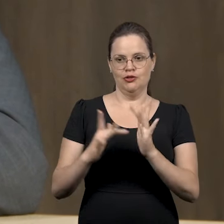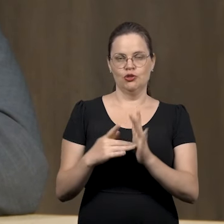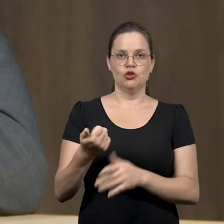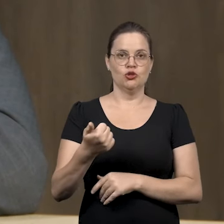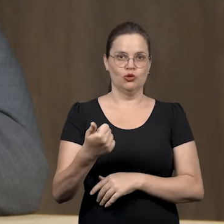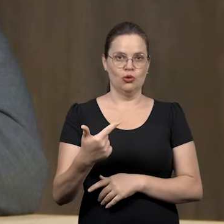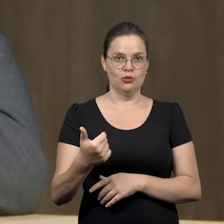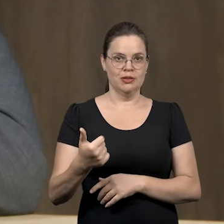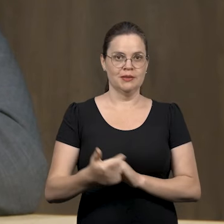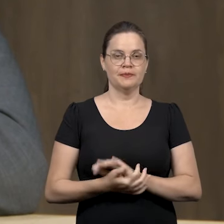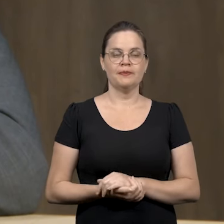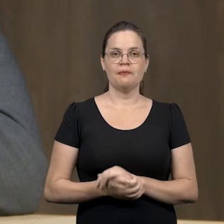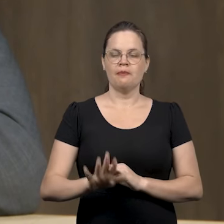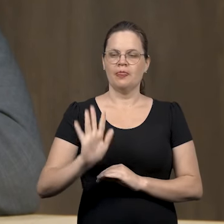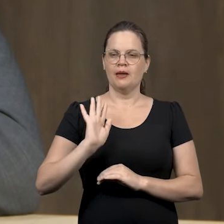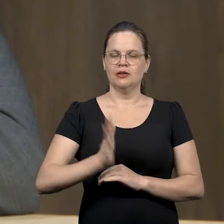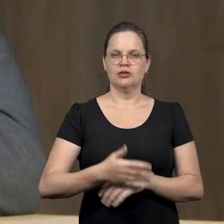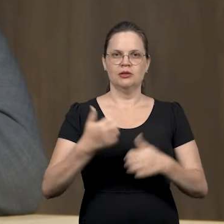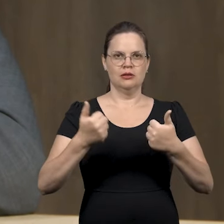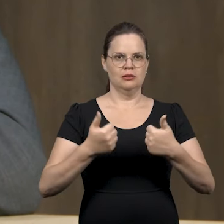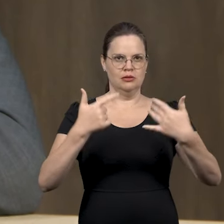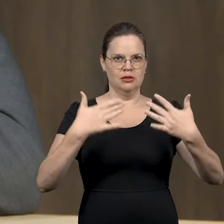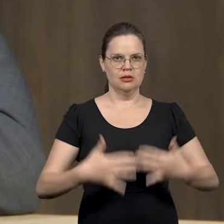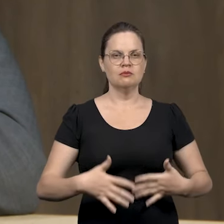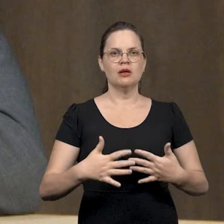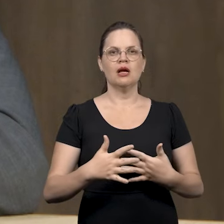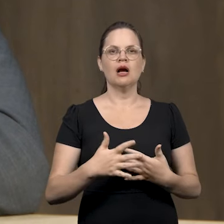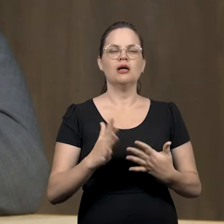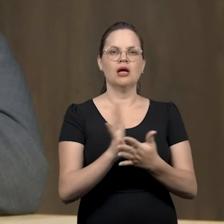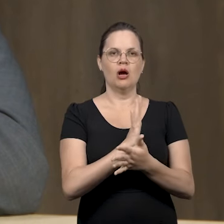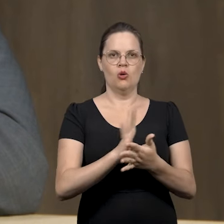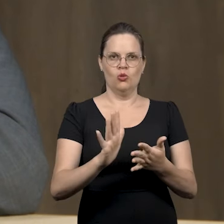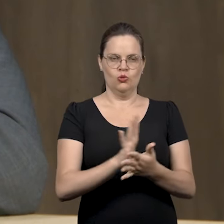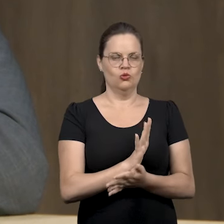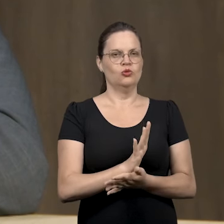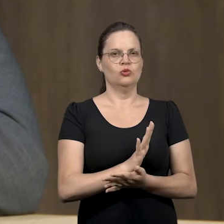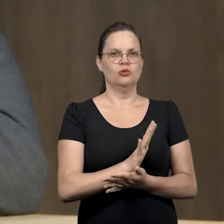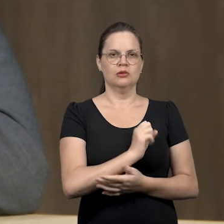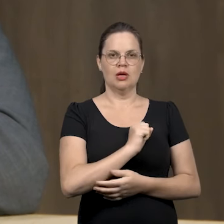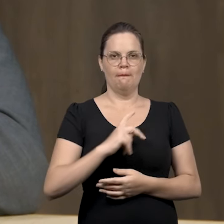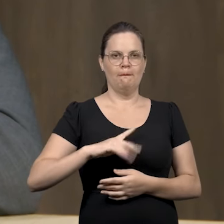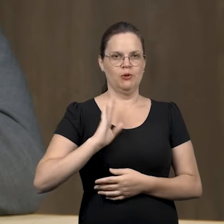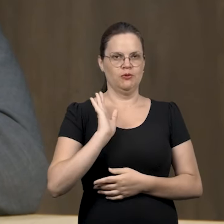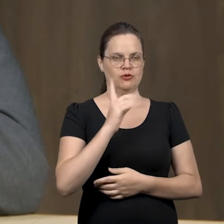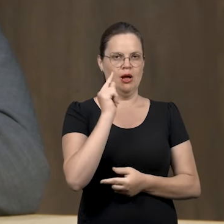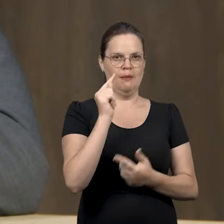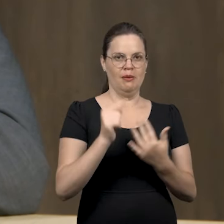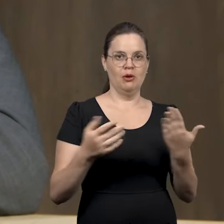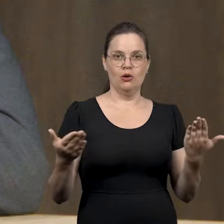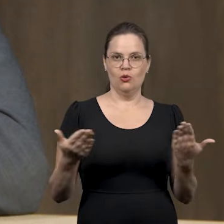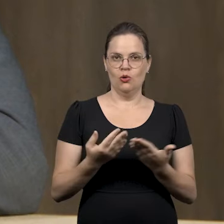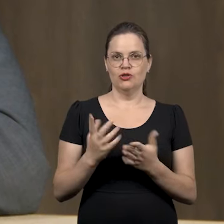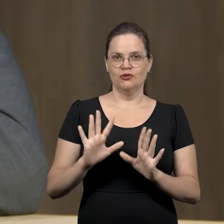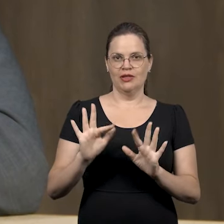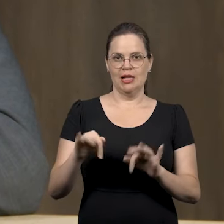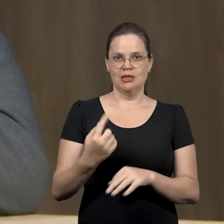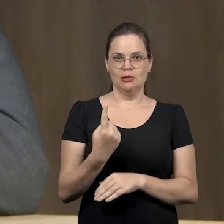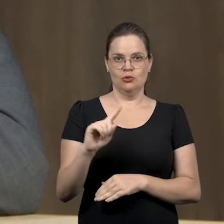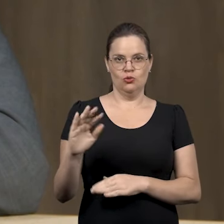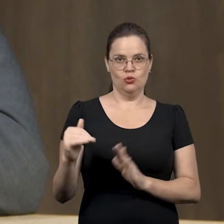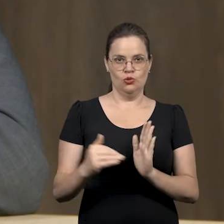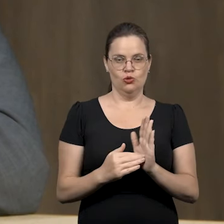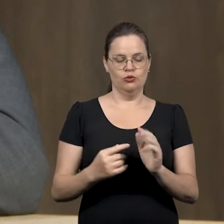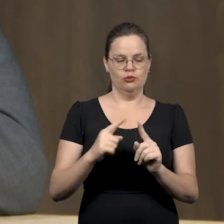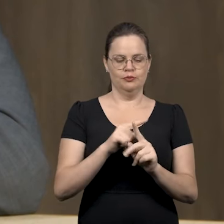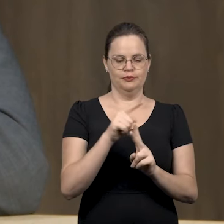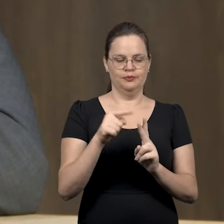E já abordamos vários apóstolos e hoje vamos finalizar esse episódio falando